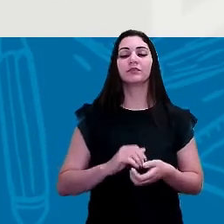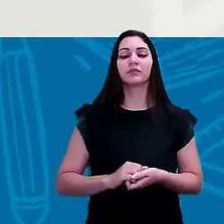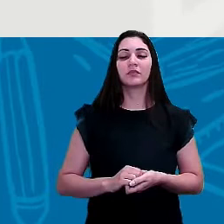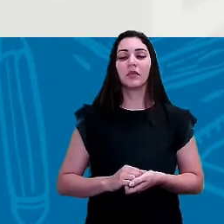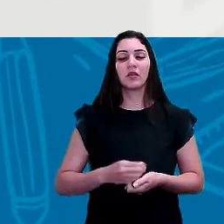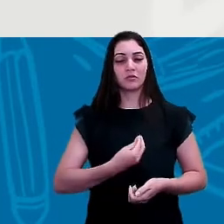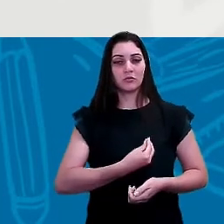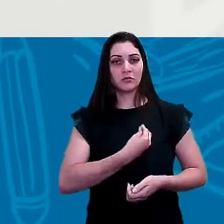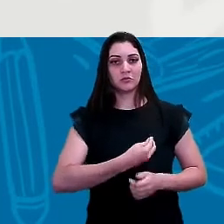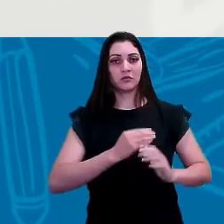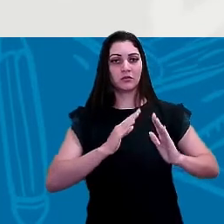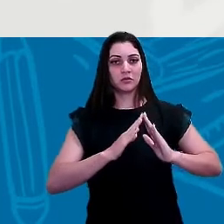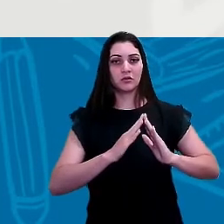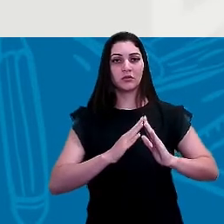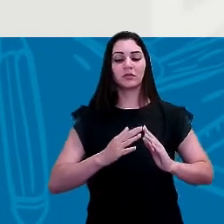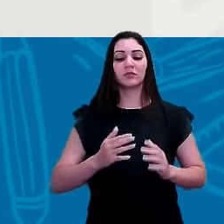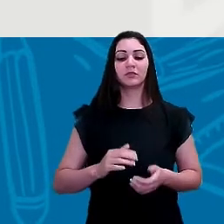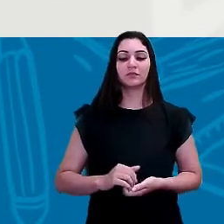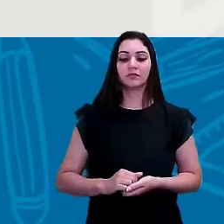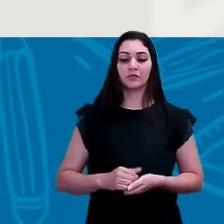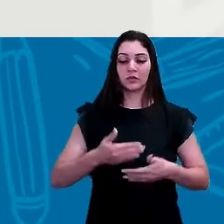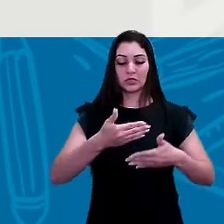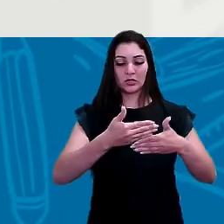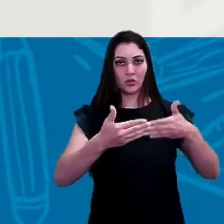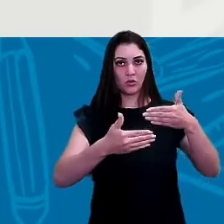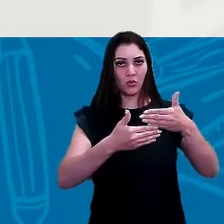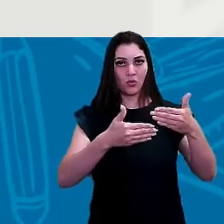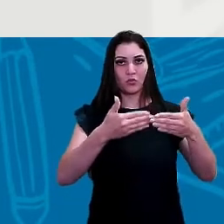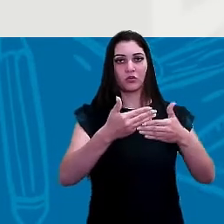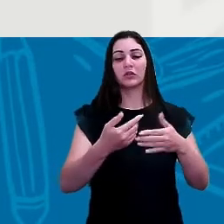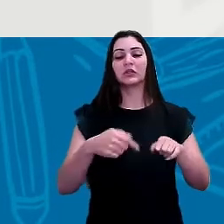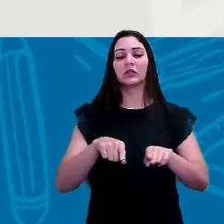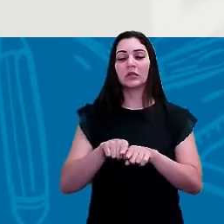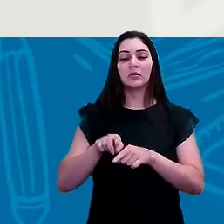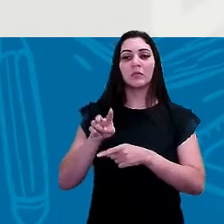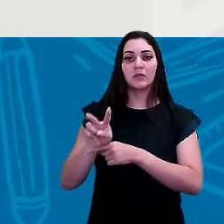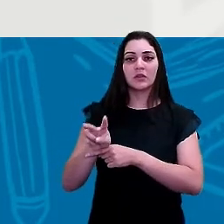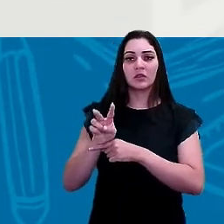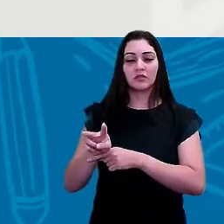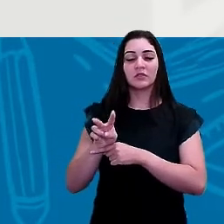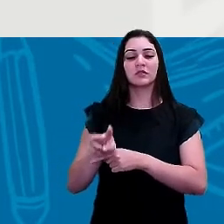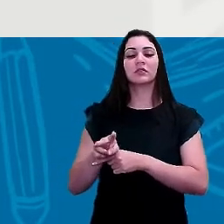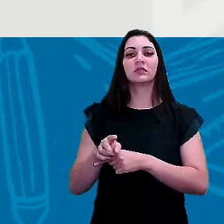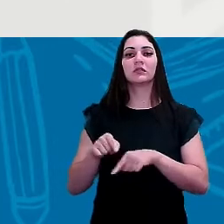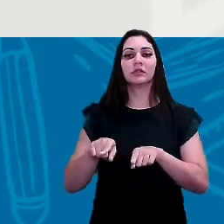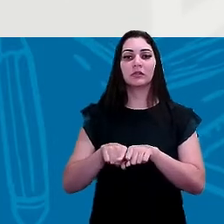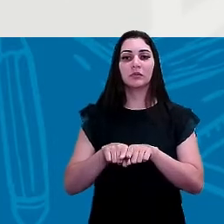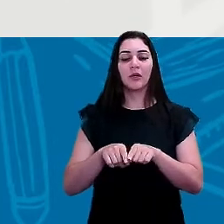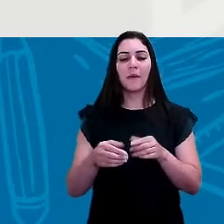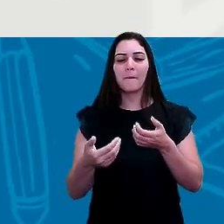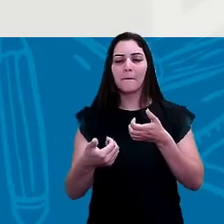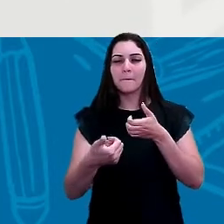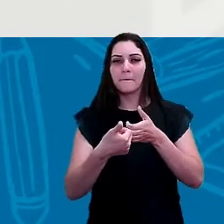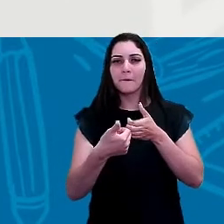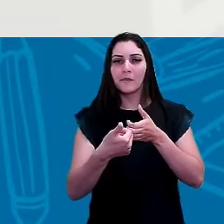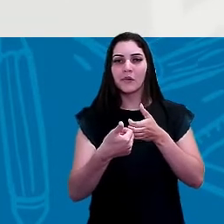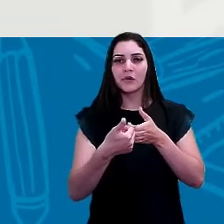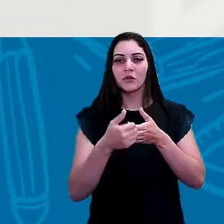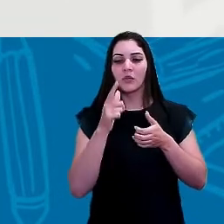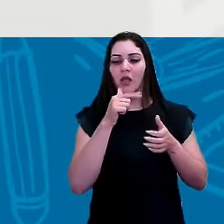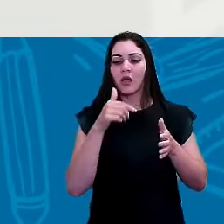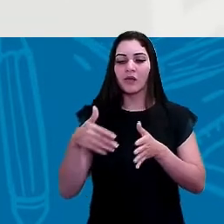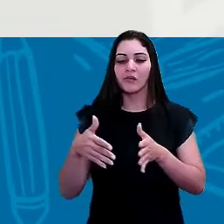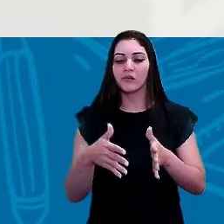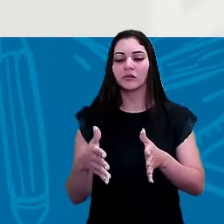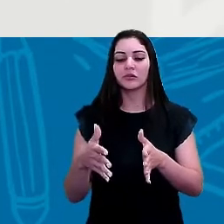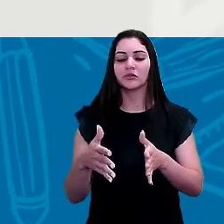moradia, encosta de morros, área de preservação permanente, planícies de inundação e áreas próximas aos rios são loteadas